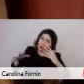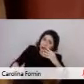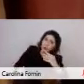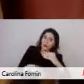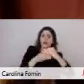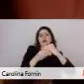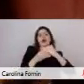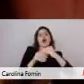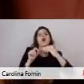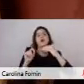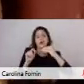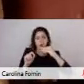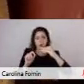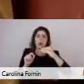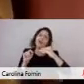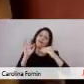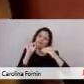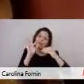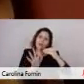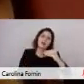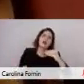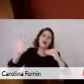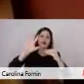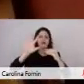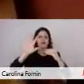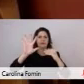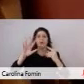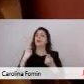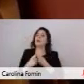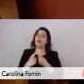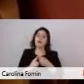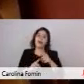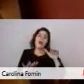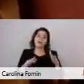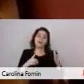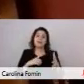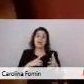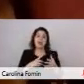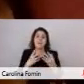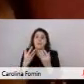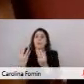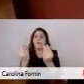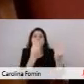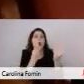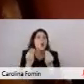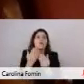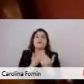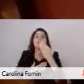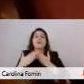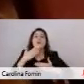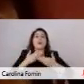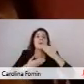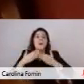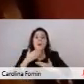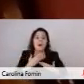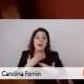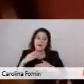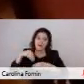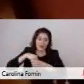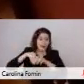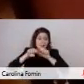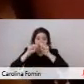em casos como o Luiz colocou, de um volume muito grande, de repente, dentro do sistema, e